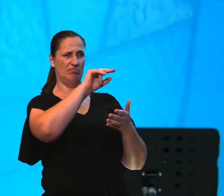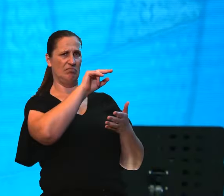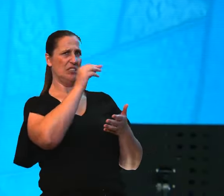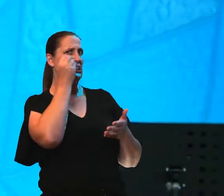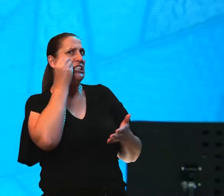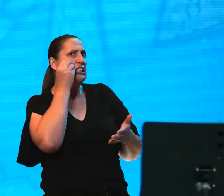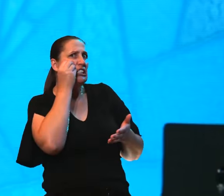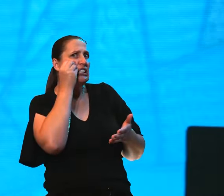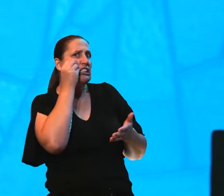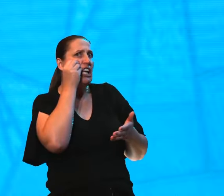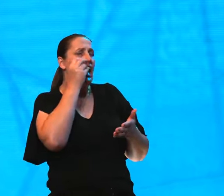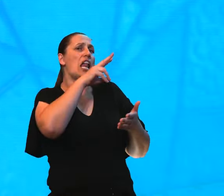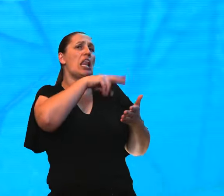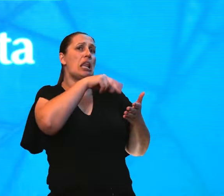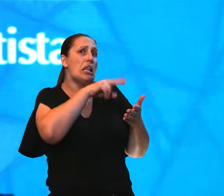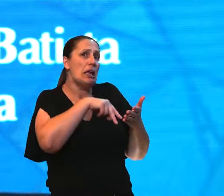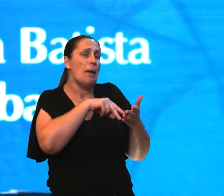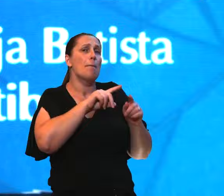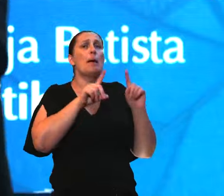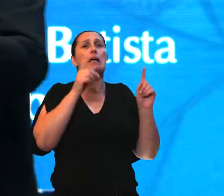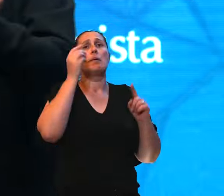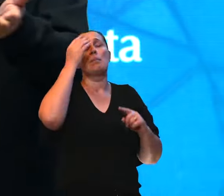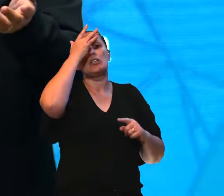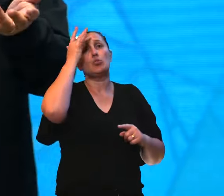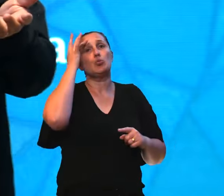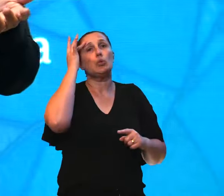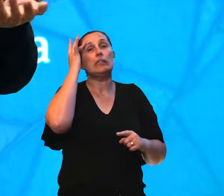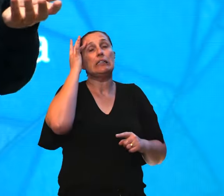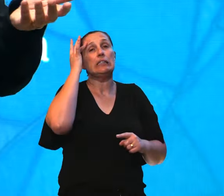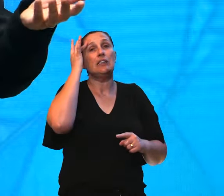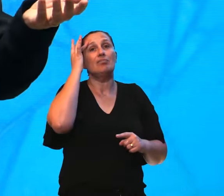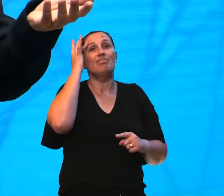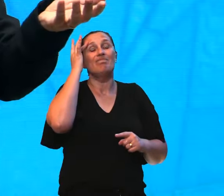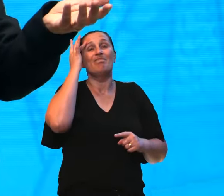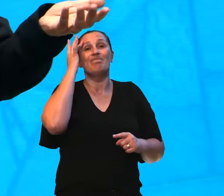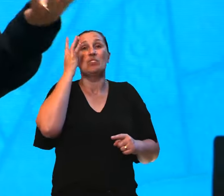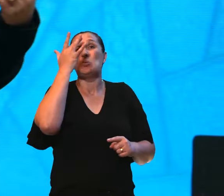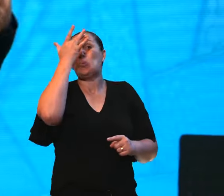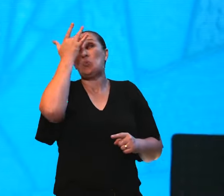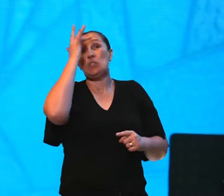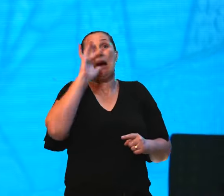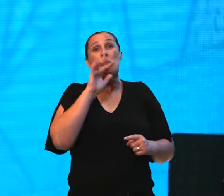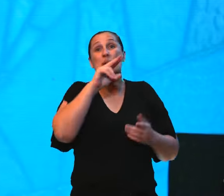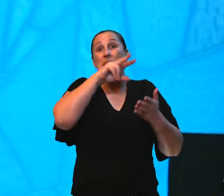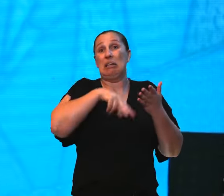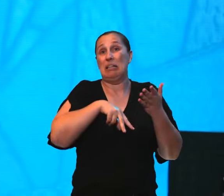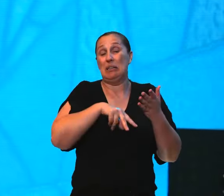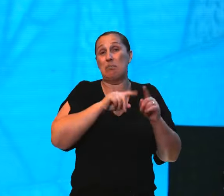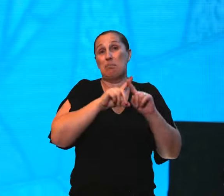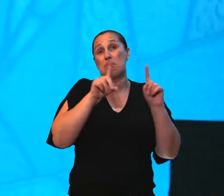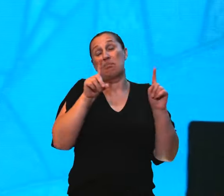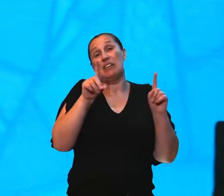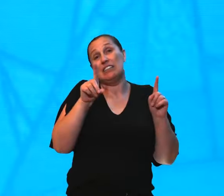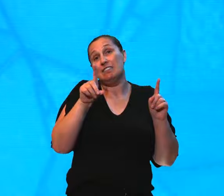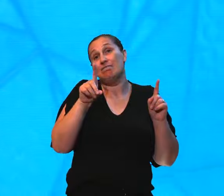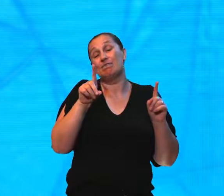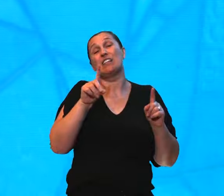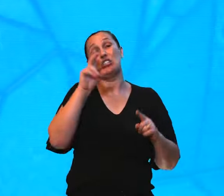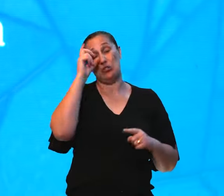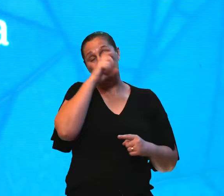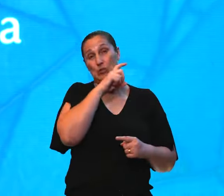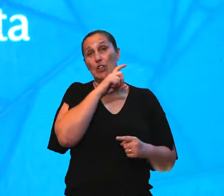quem sabe ler e não o faz Que diferença tem do analfabeto é então é para você Você vai comprar